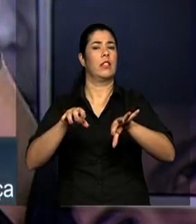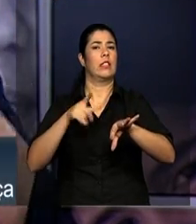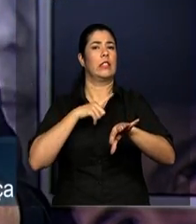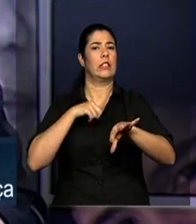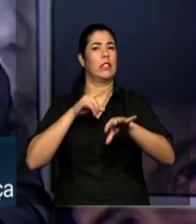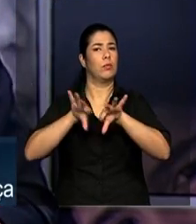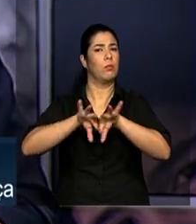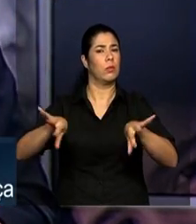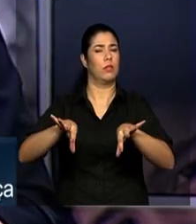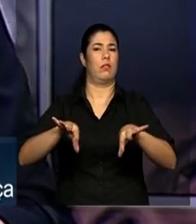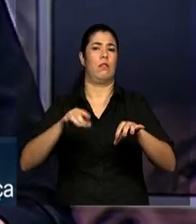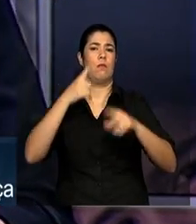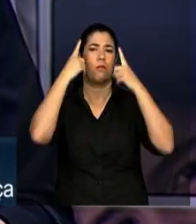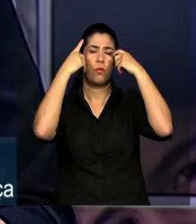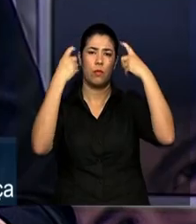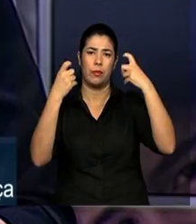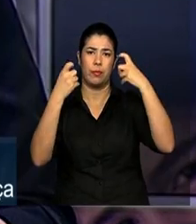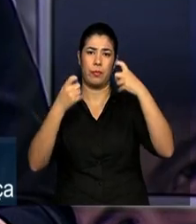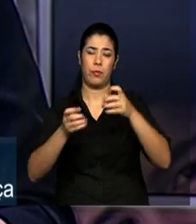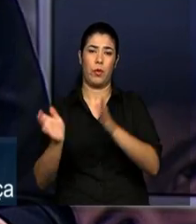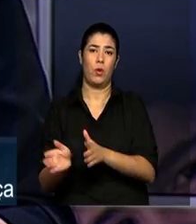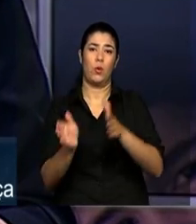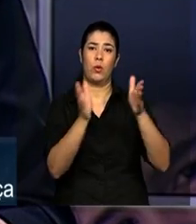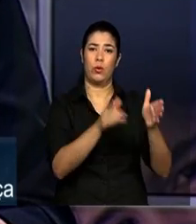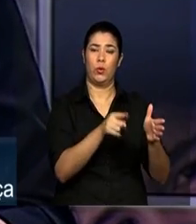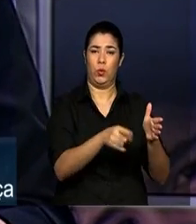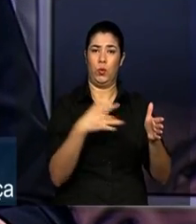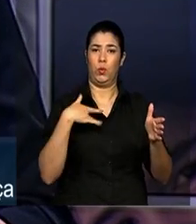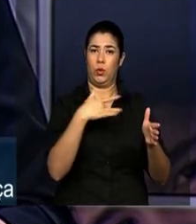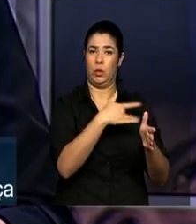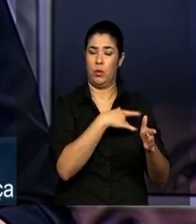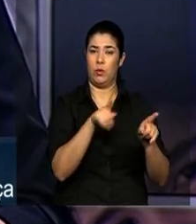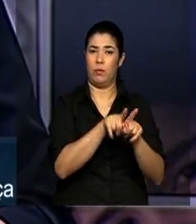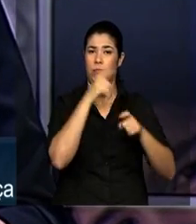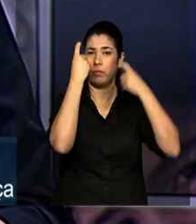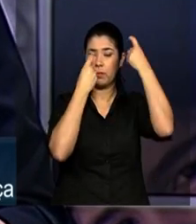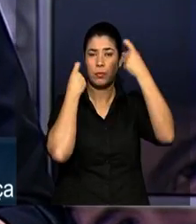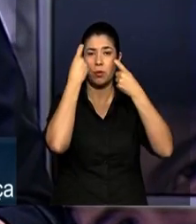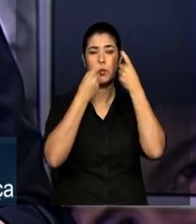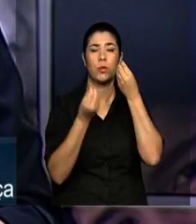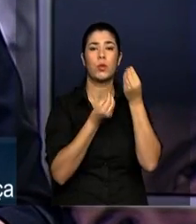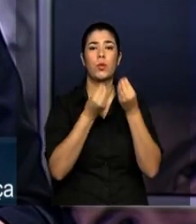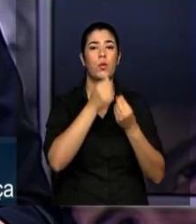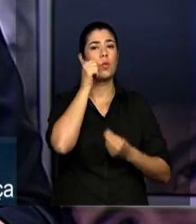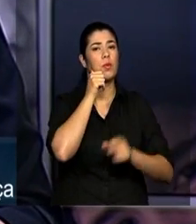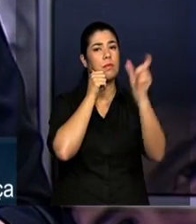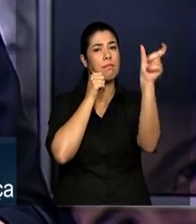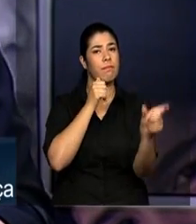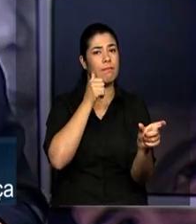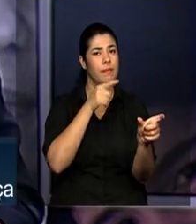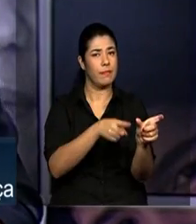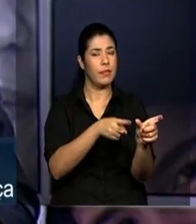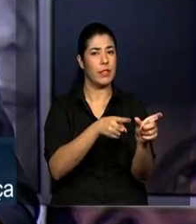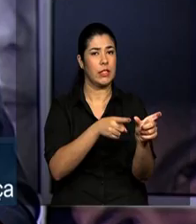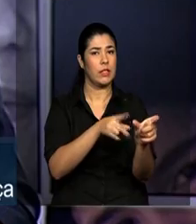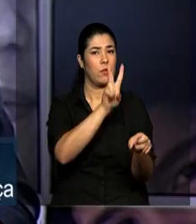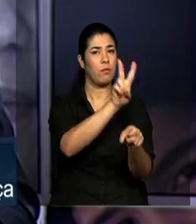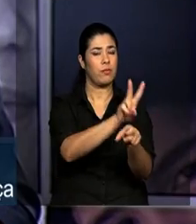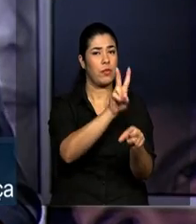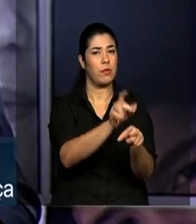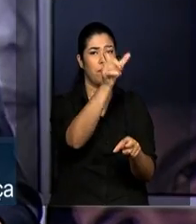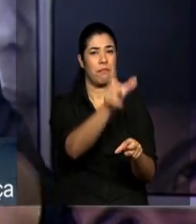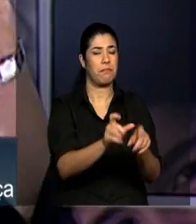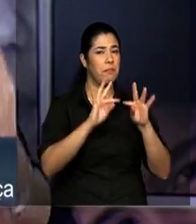de violência. De outro lado, eu tenho a saúde preocupada com a mulher, com a integridade física